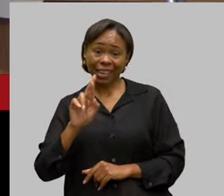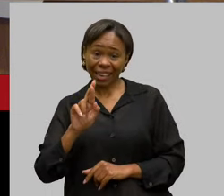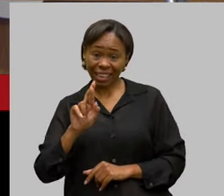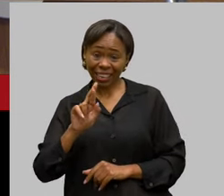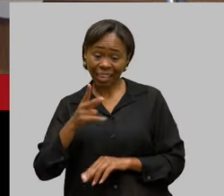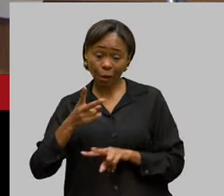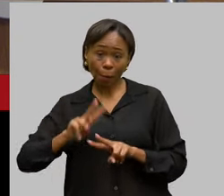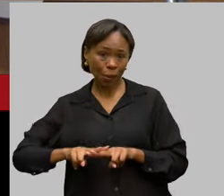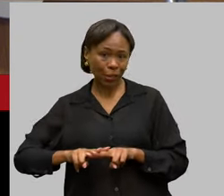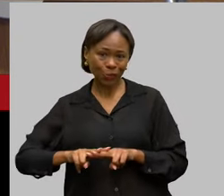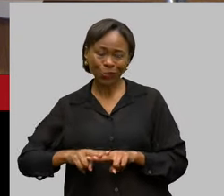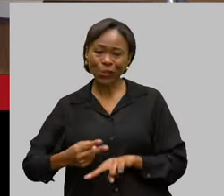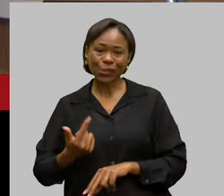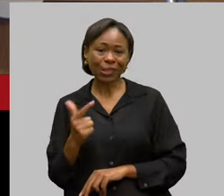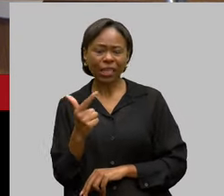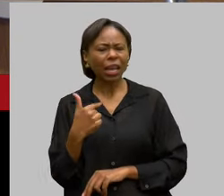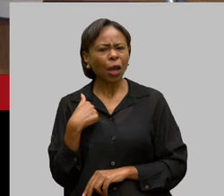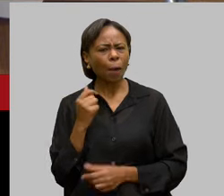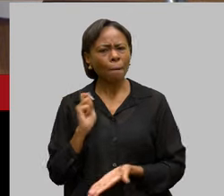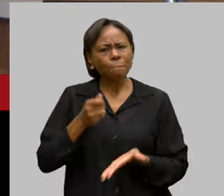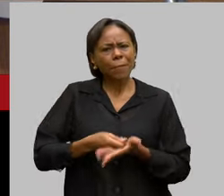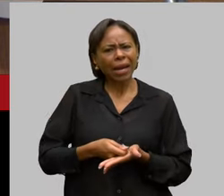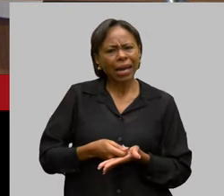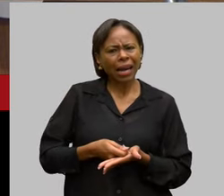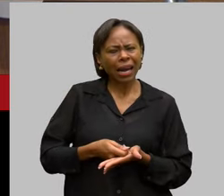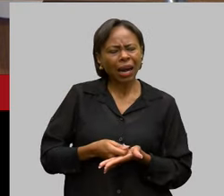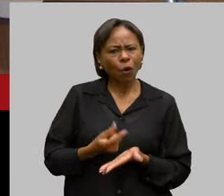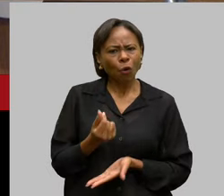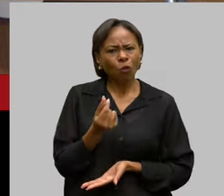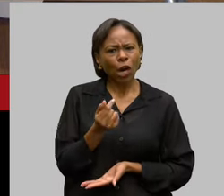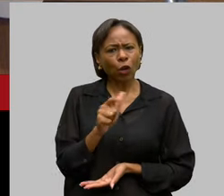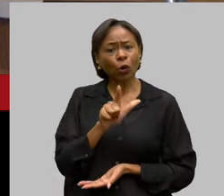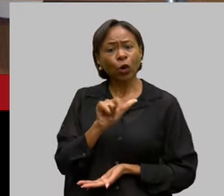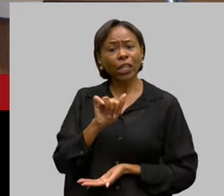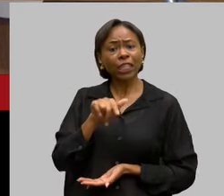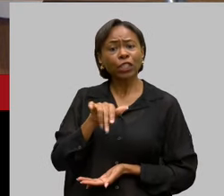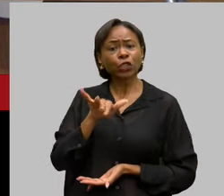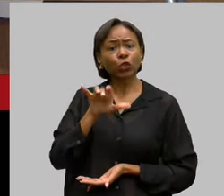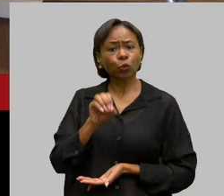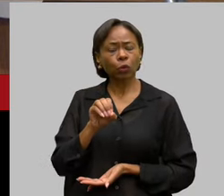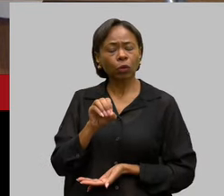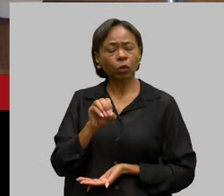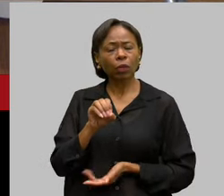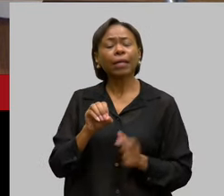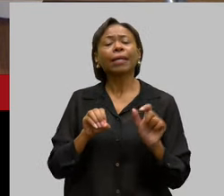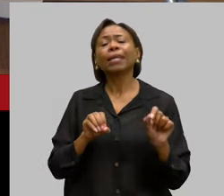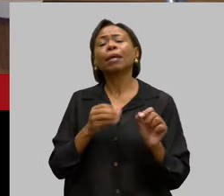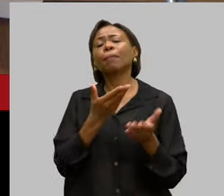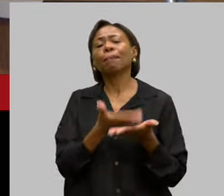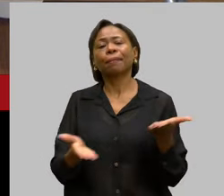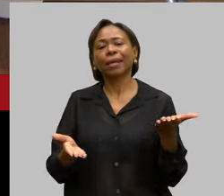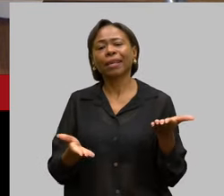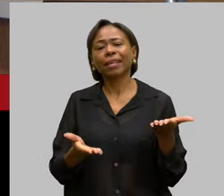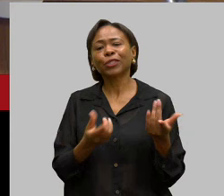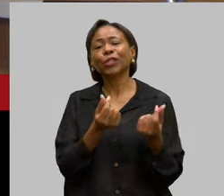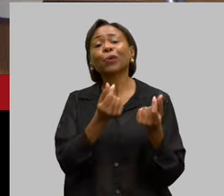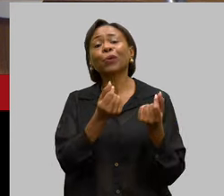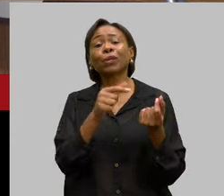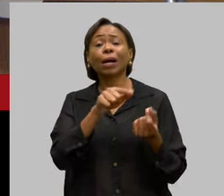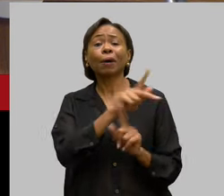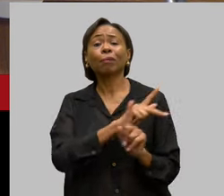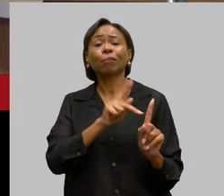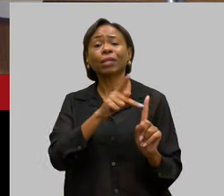vou pagar o valor líquido Então não vai pagar e com isso quem fica sem o recurso a Previdência só que fica sem o recurso